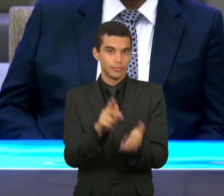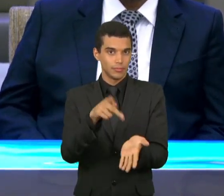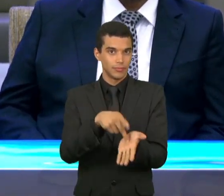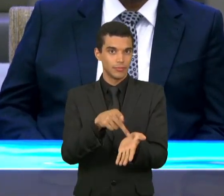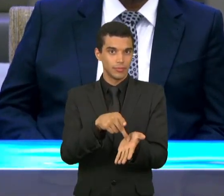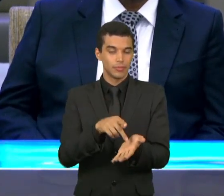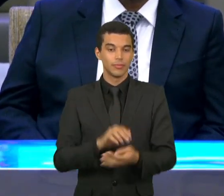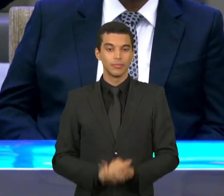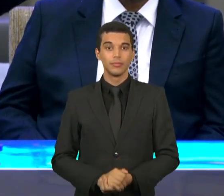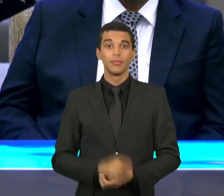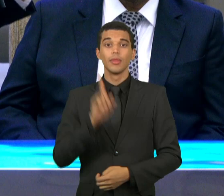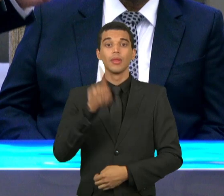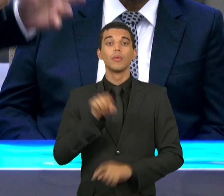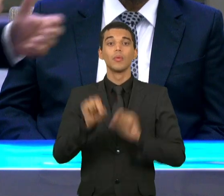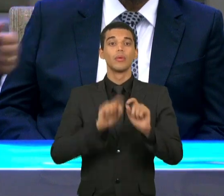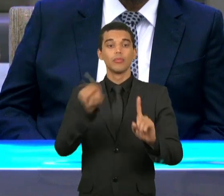uma